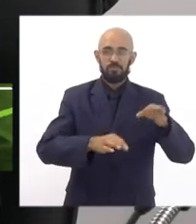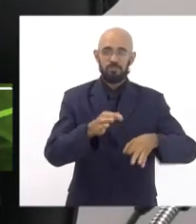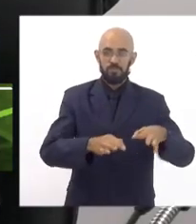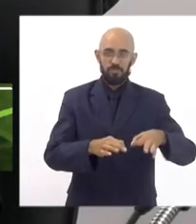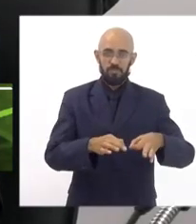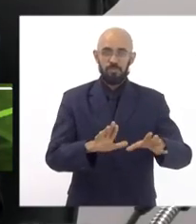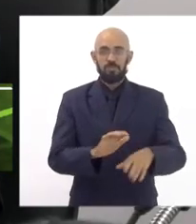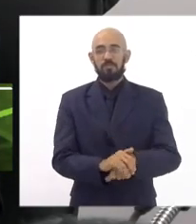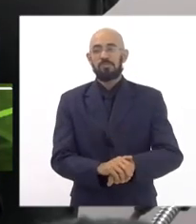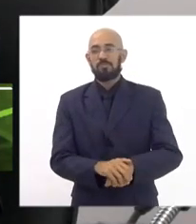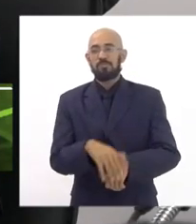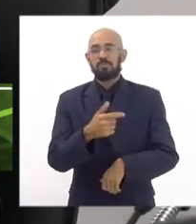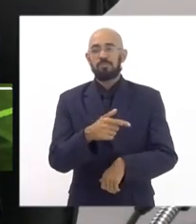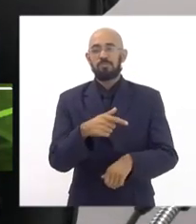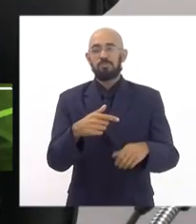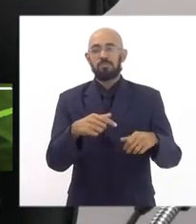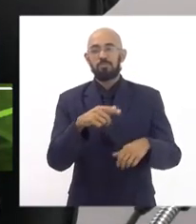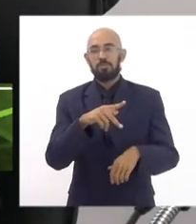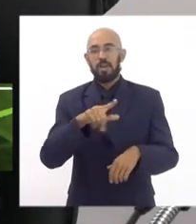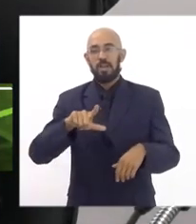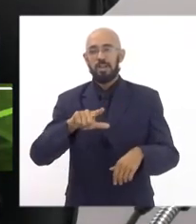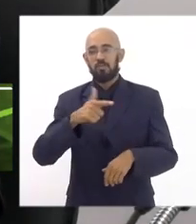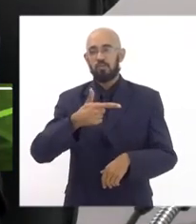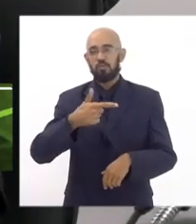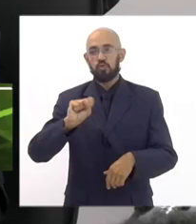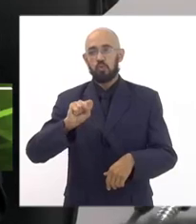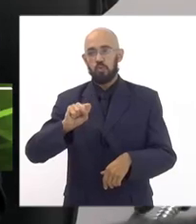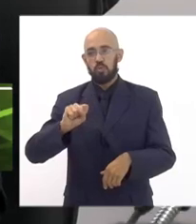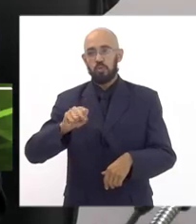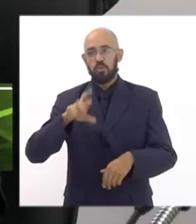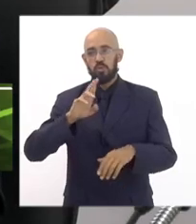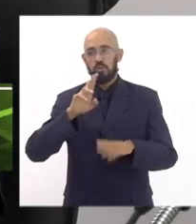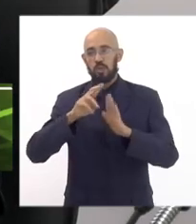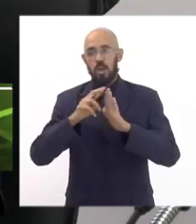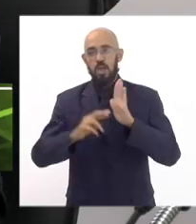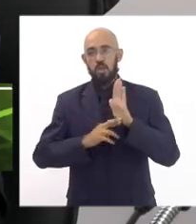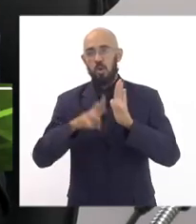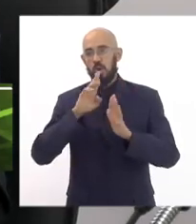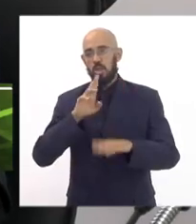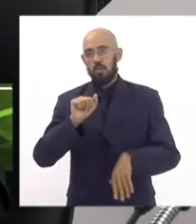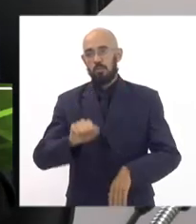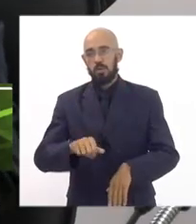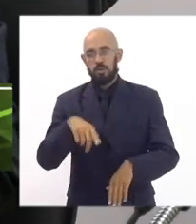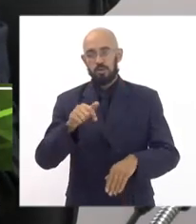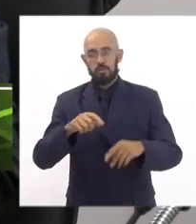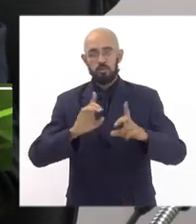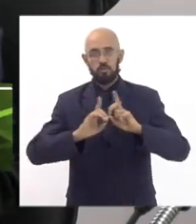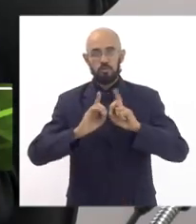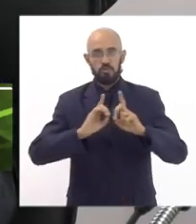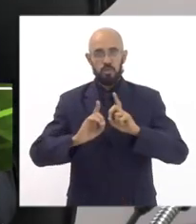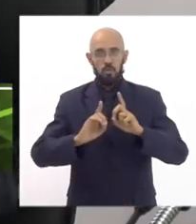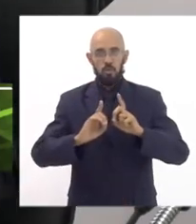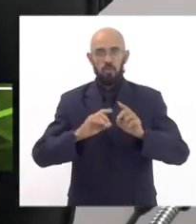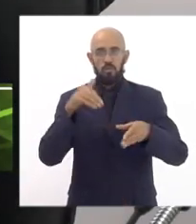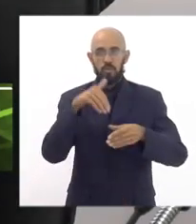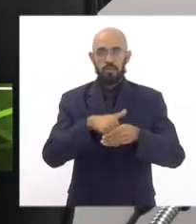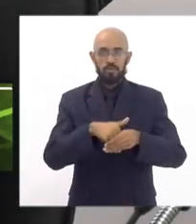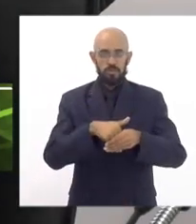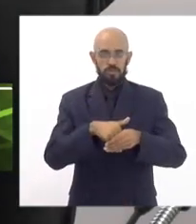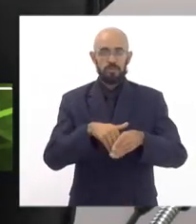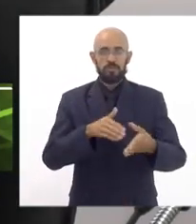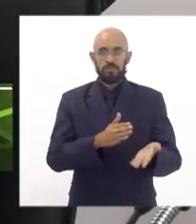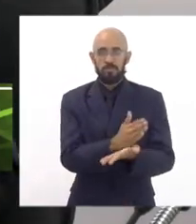Projeto de lei 2856/2020, autoria do deputado Rodrigo Amorim, parecer pela constitucionalidade. Em discussão, em